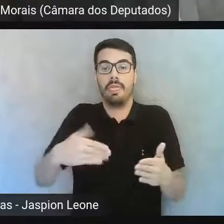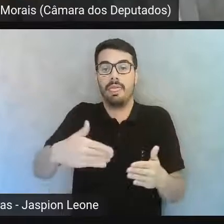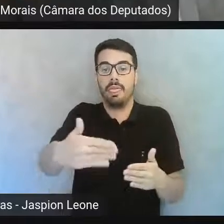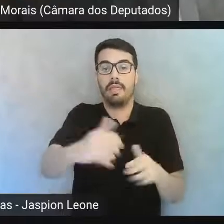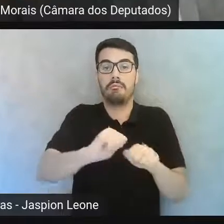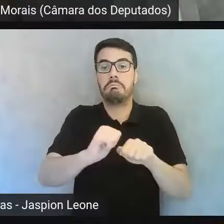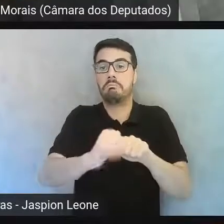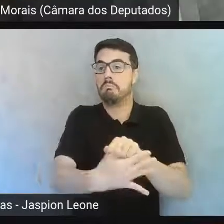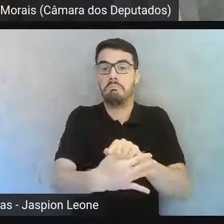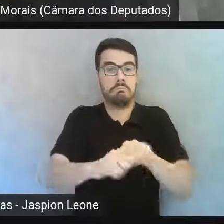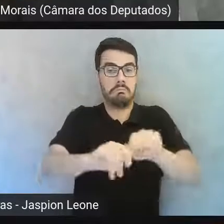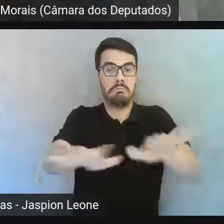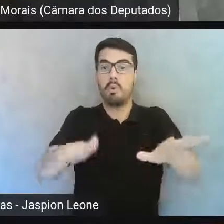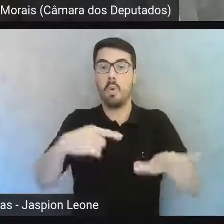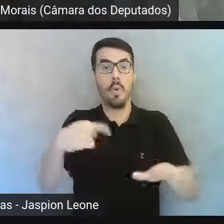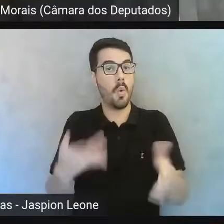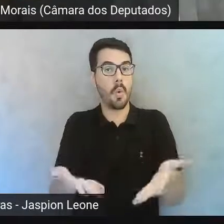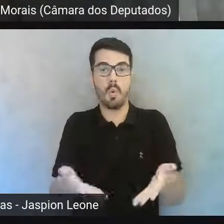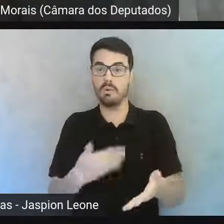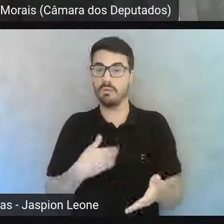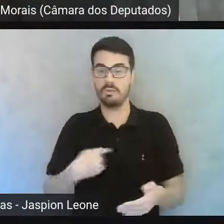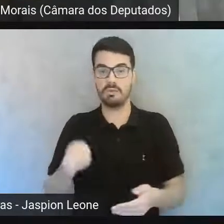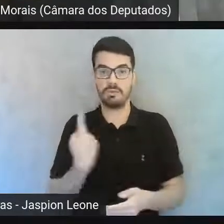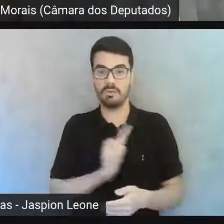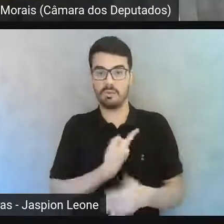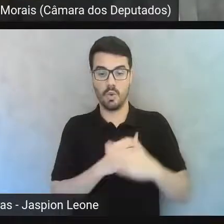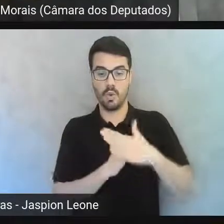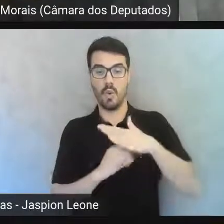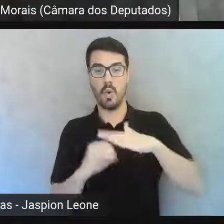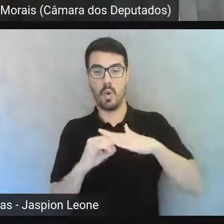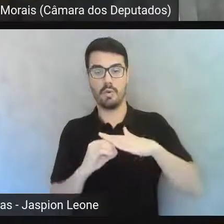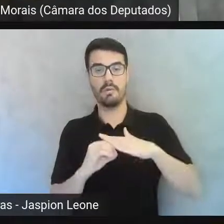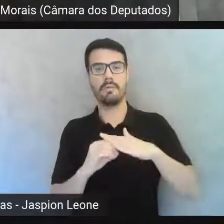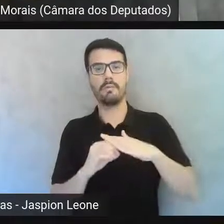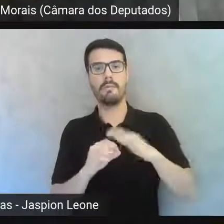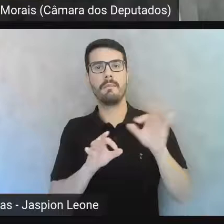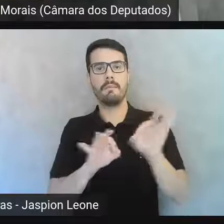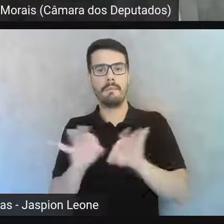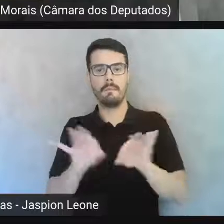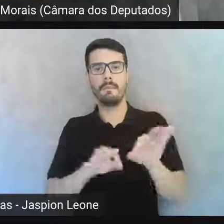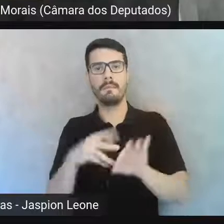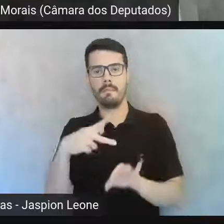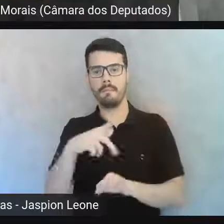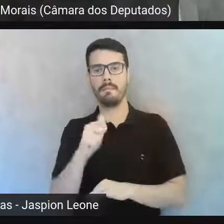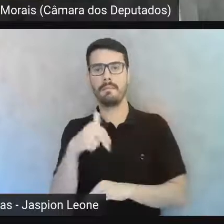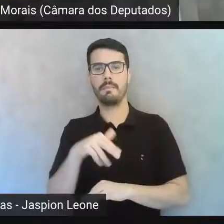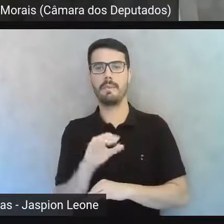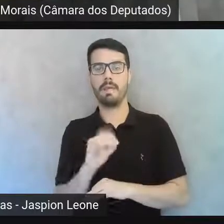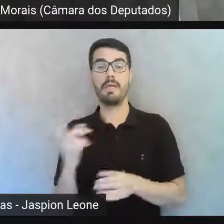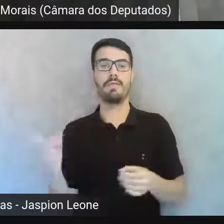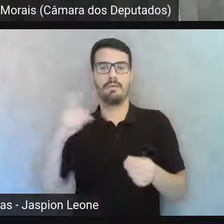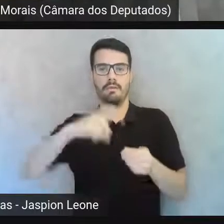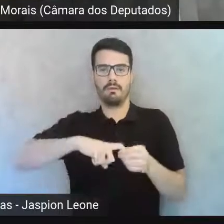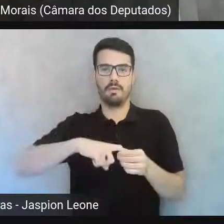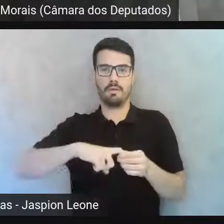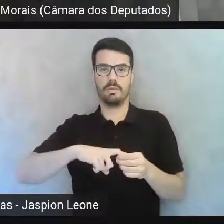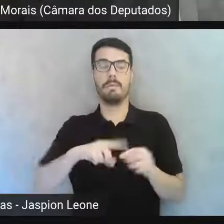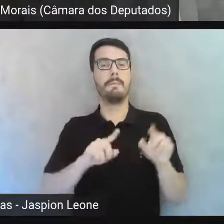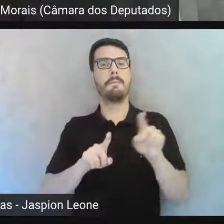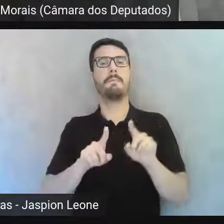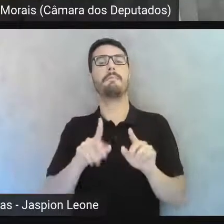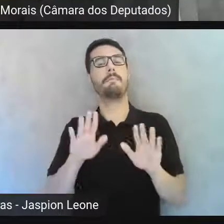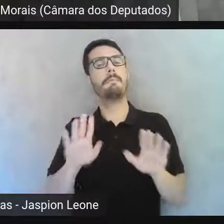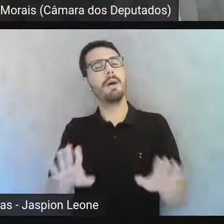não sabe. Hoje, praticamente, muitos órgãos estão com um plano de retomada para 2021. Então, o que se vê é que